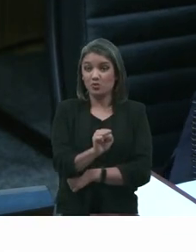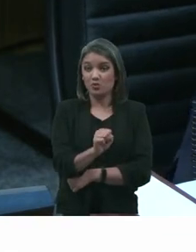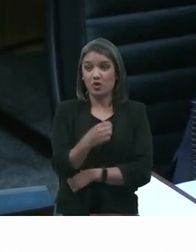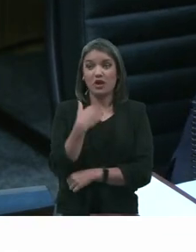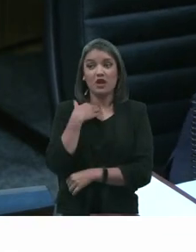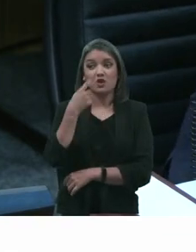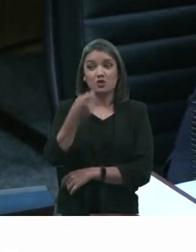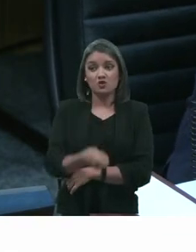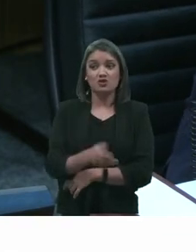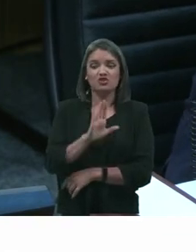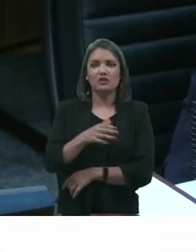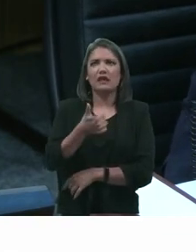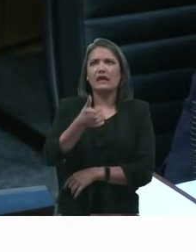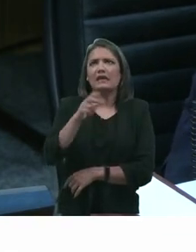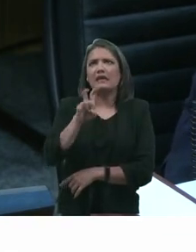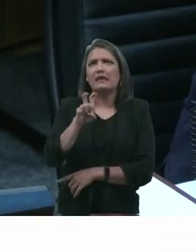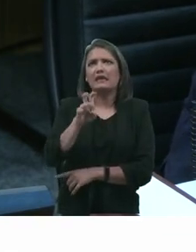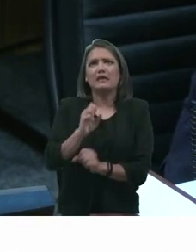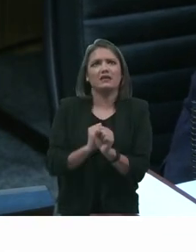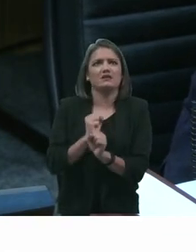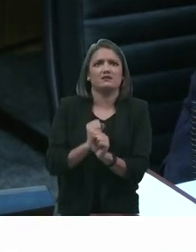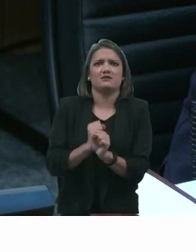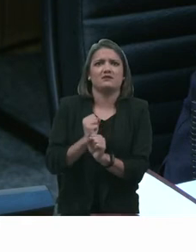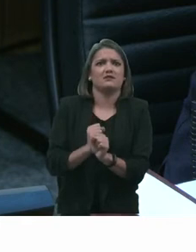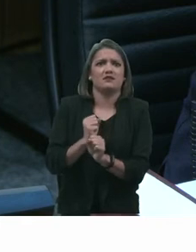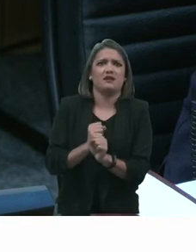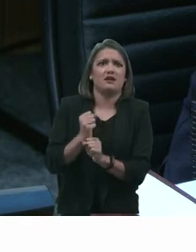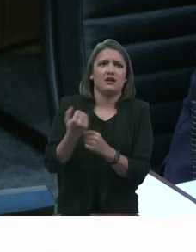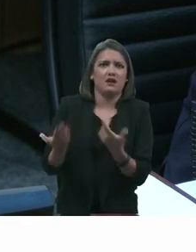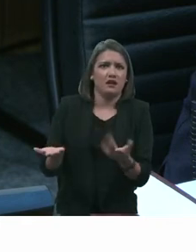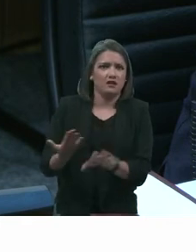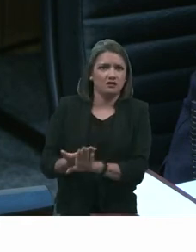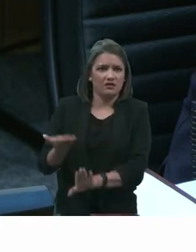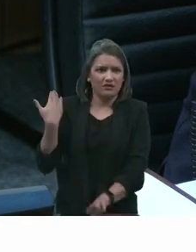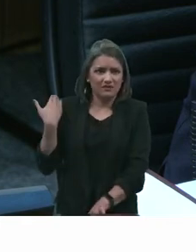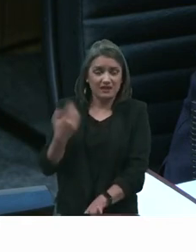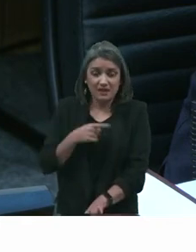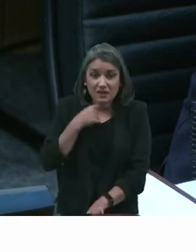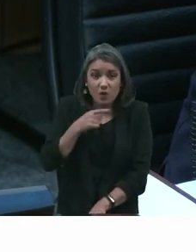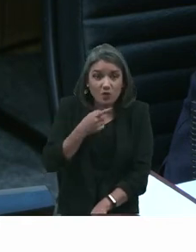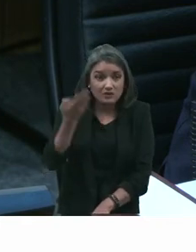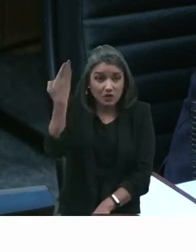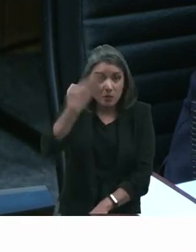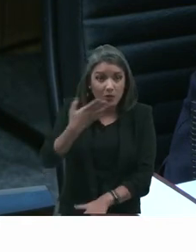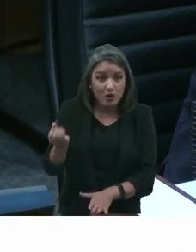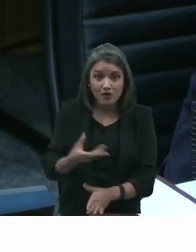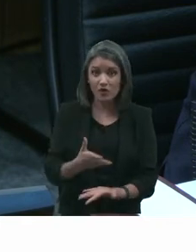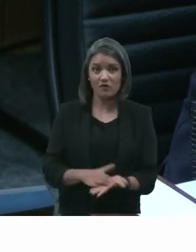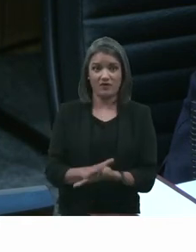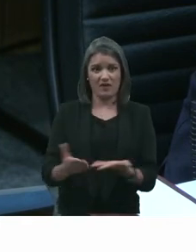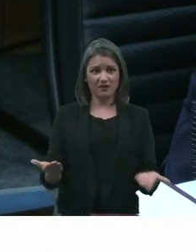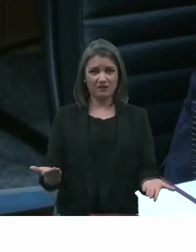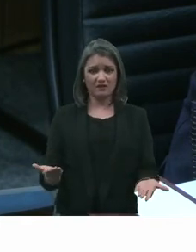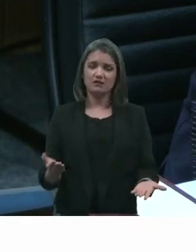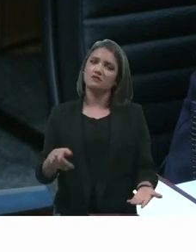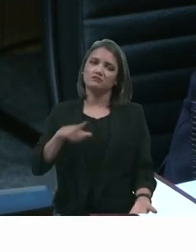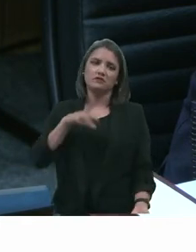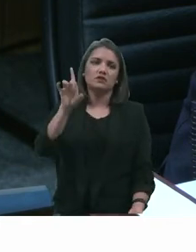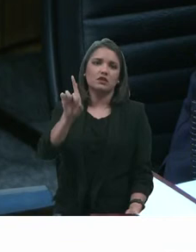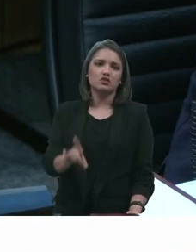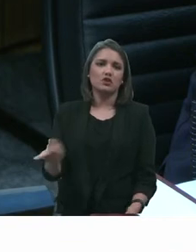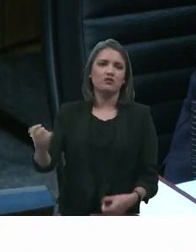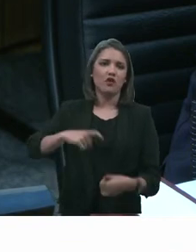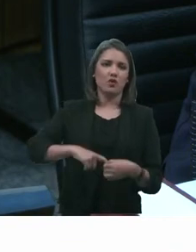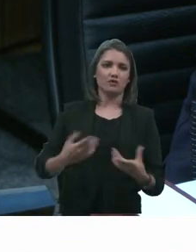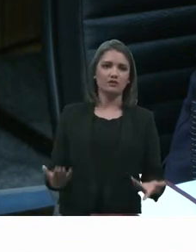15 anos. Eu acho que se o Estado não conseguiu produzir prova contra o magistrado em 15 anos, ele tem o direito de retornar. Quer dizer, aqui nós estamos